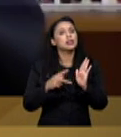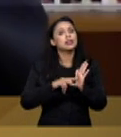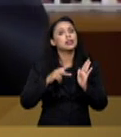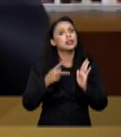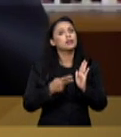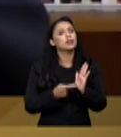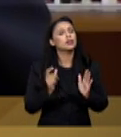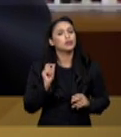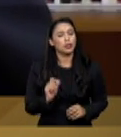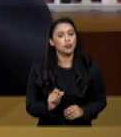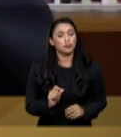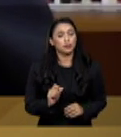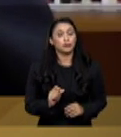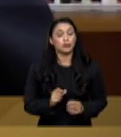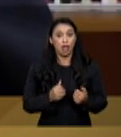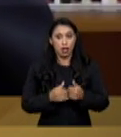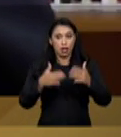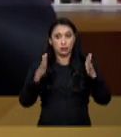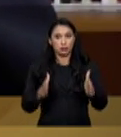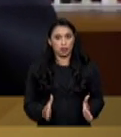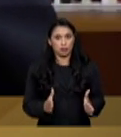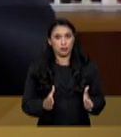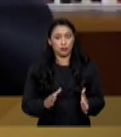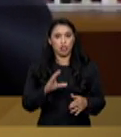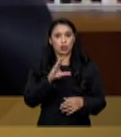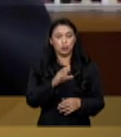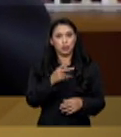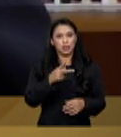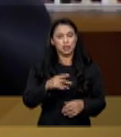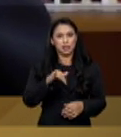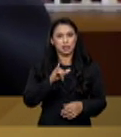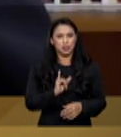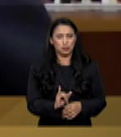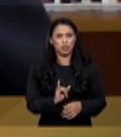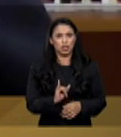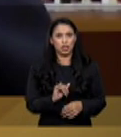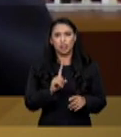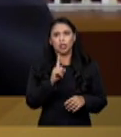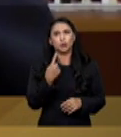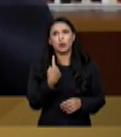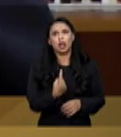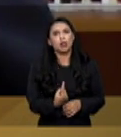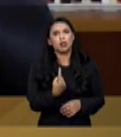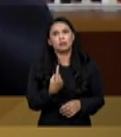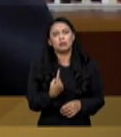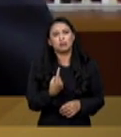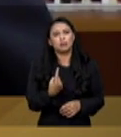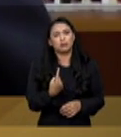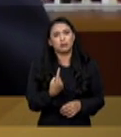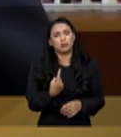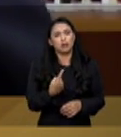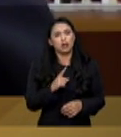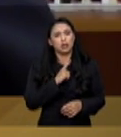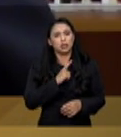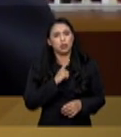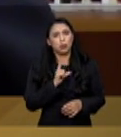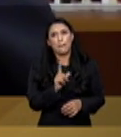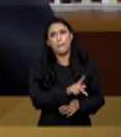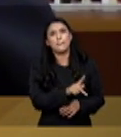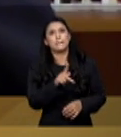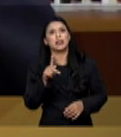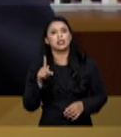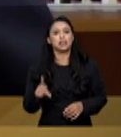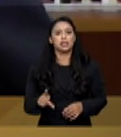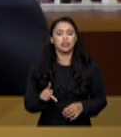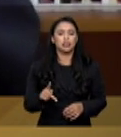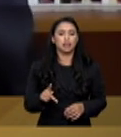a instalação de uma CPI não se submete a um juízo discricionário, seja do presidente